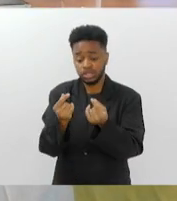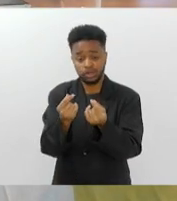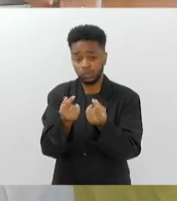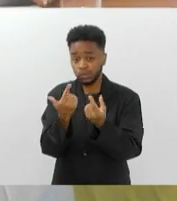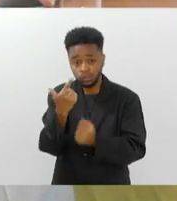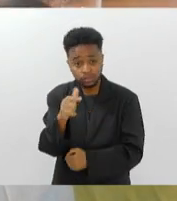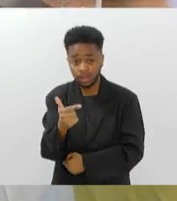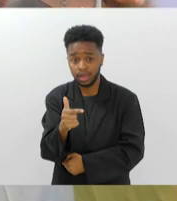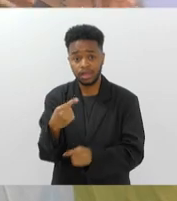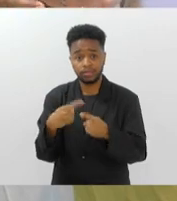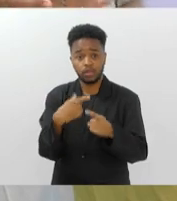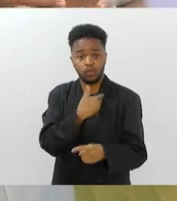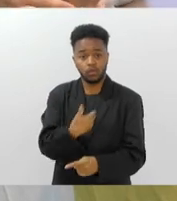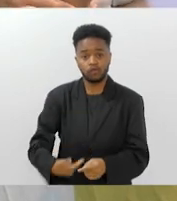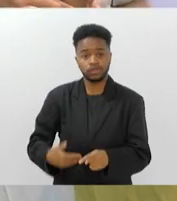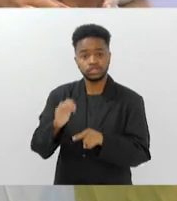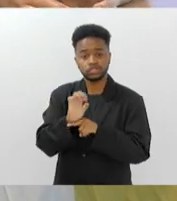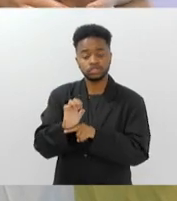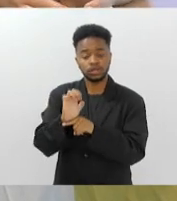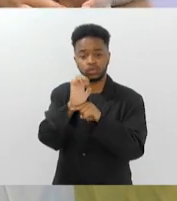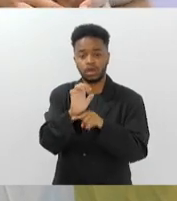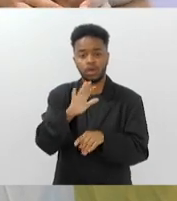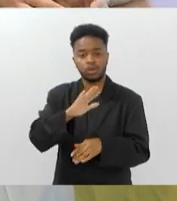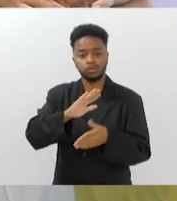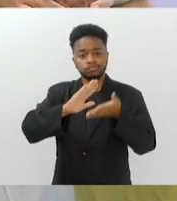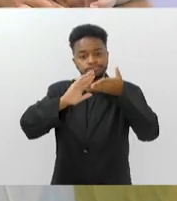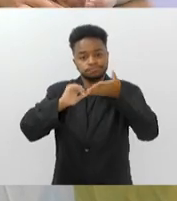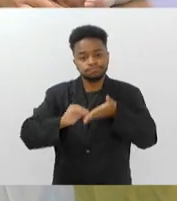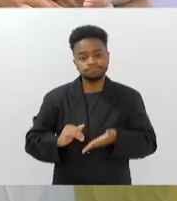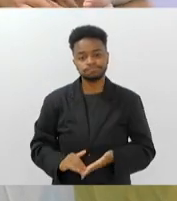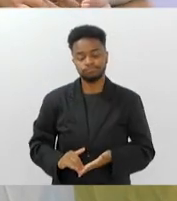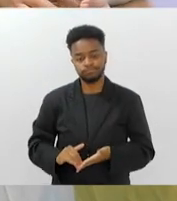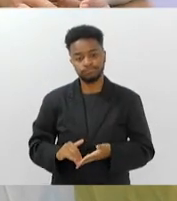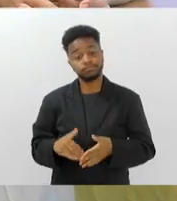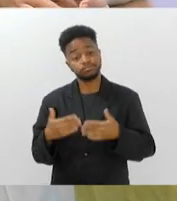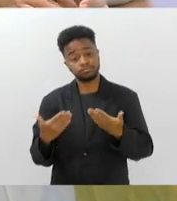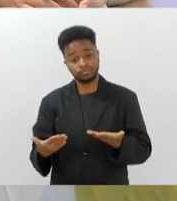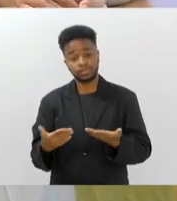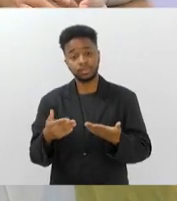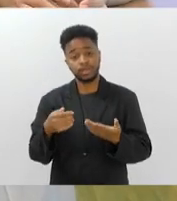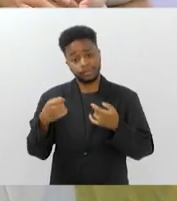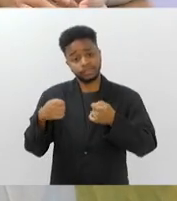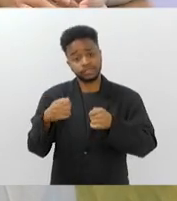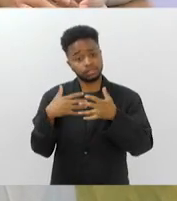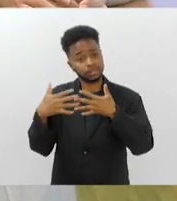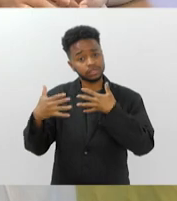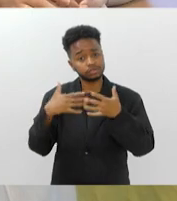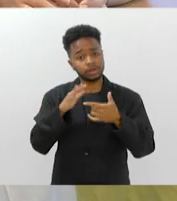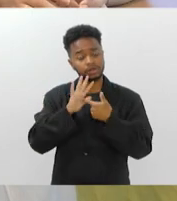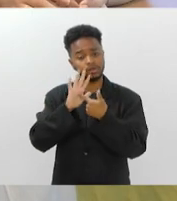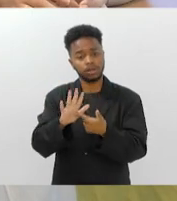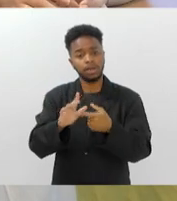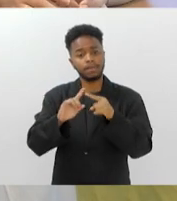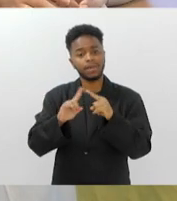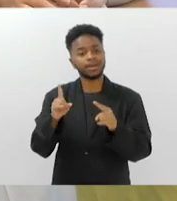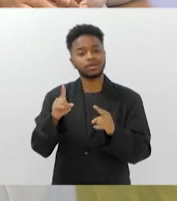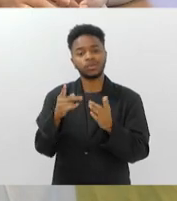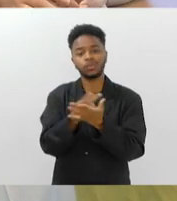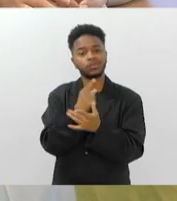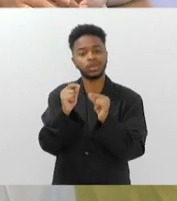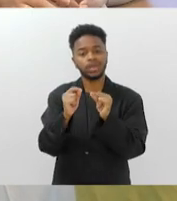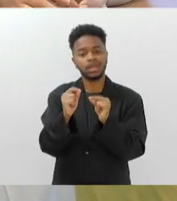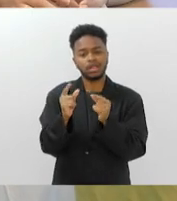pelo governo estadual eh sem nenhuma satisfação sem nenhuma transparência e nós nos vimos de